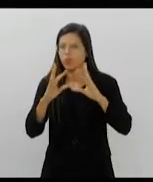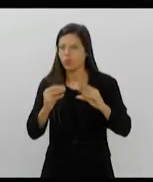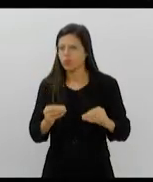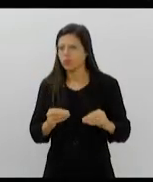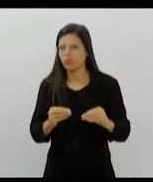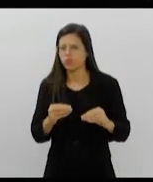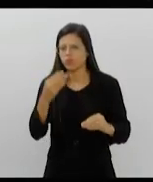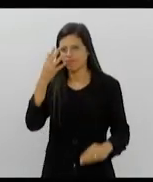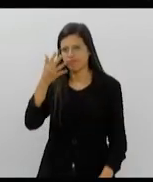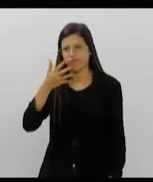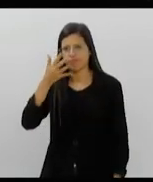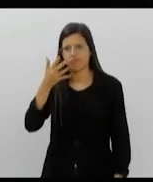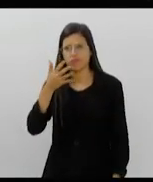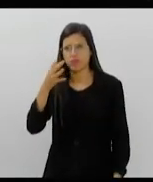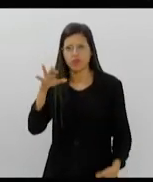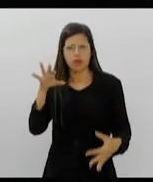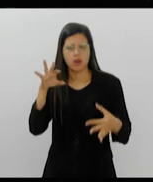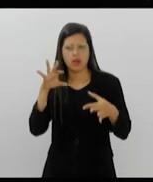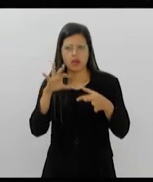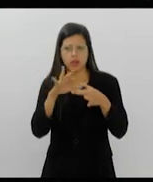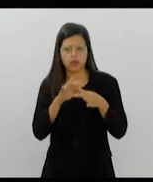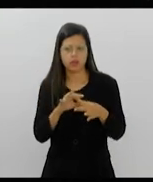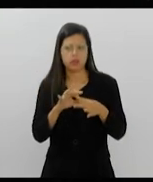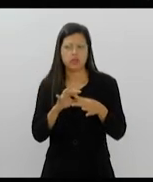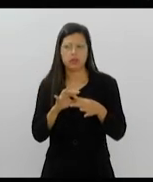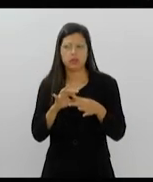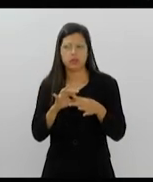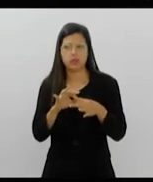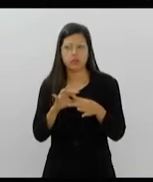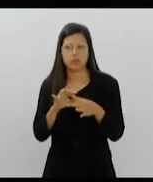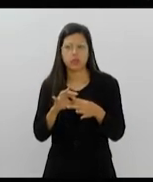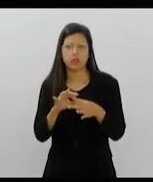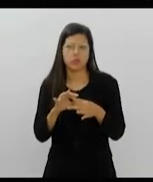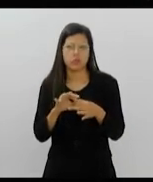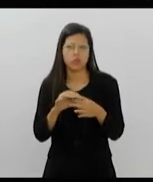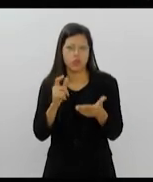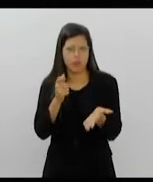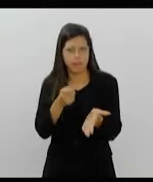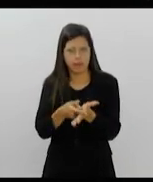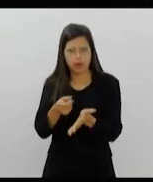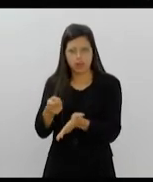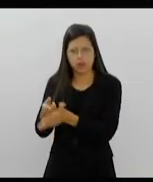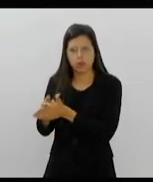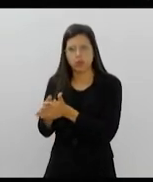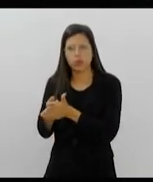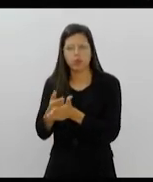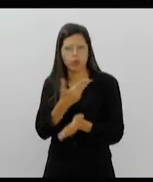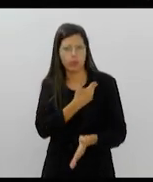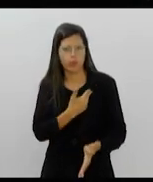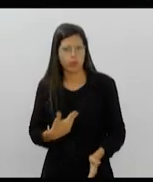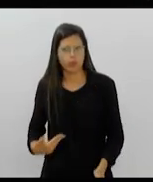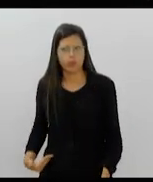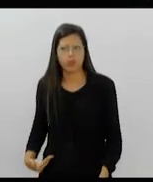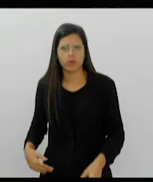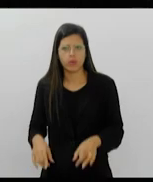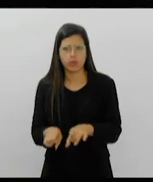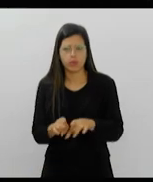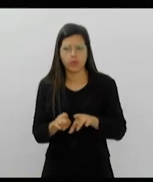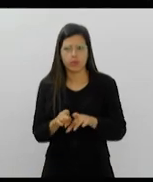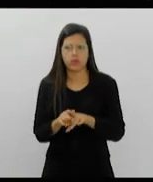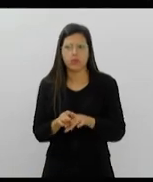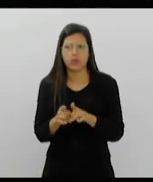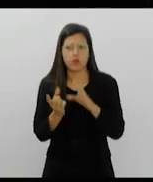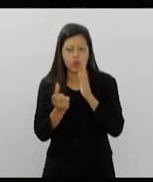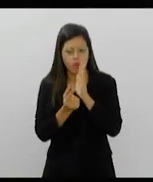no fundo, tenha a ver com contas públicas e, por via de consequência, com orçamento